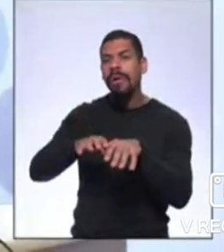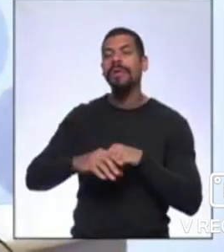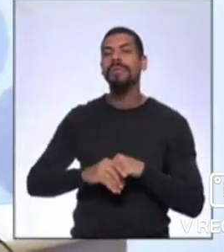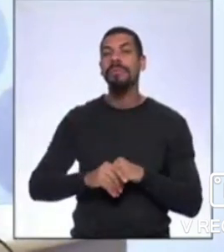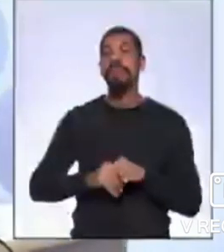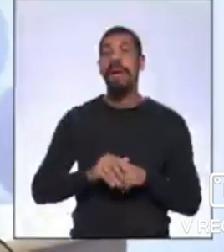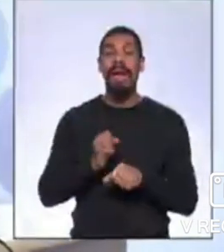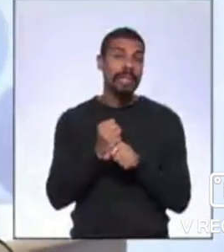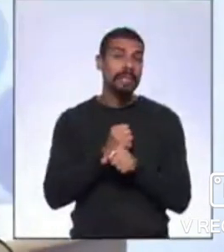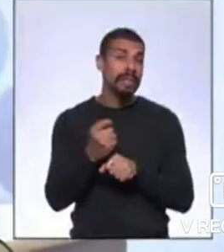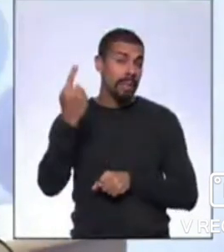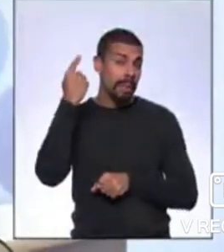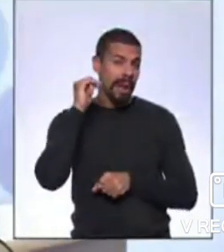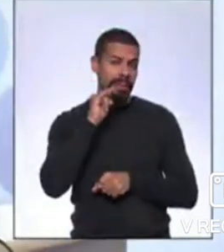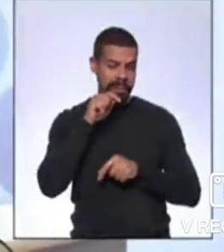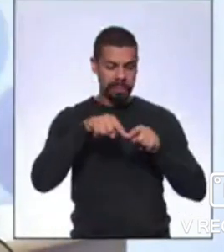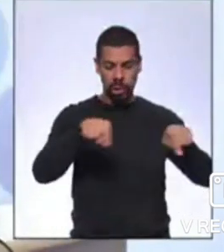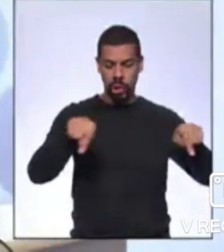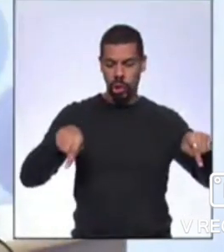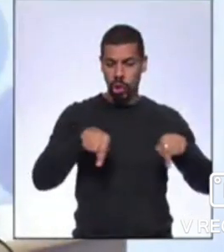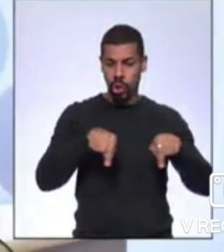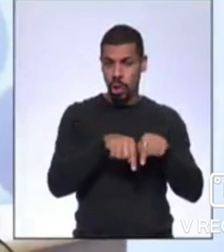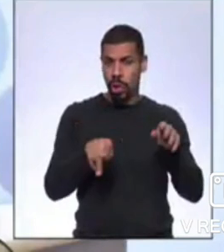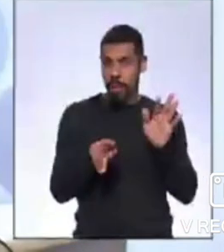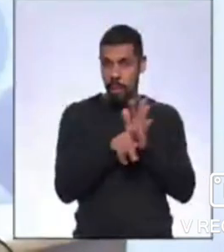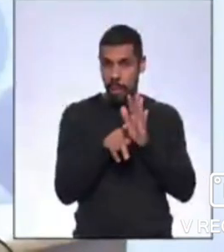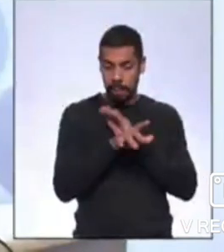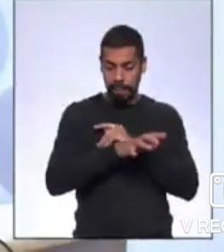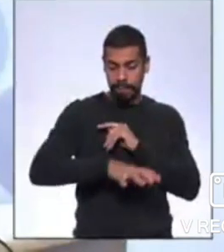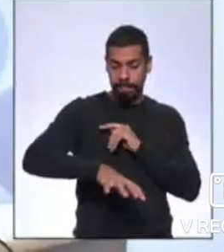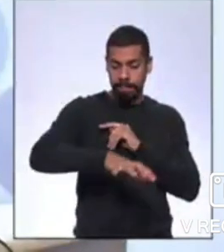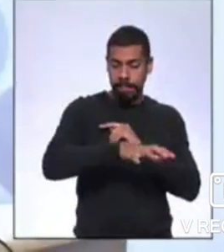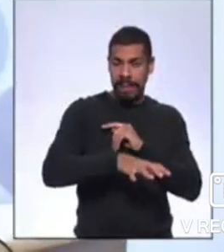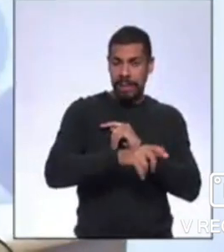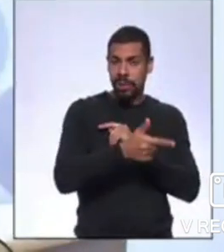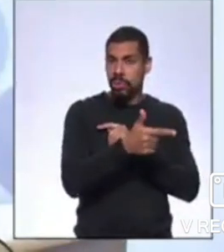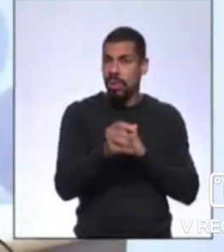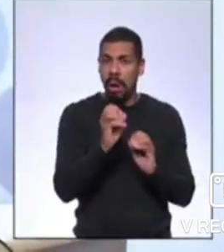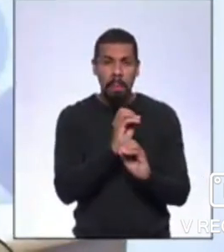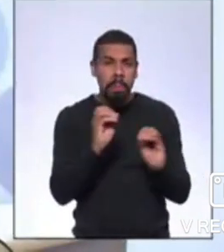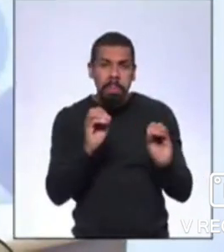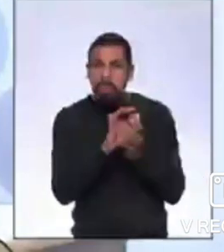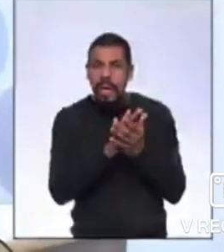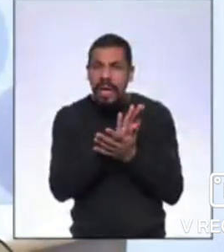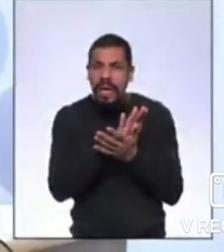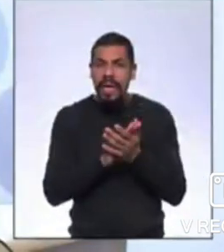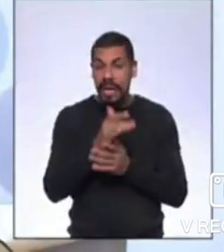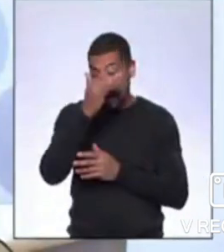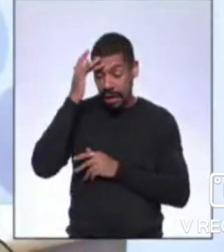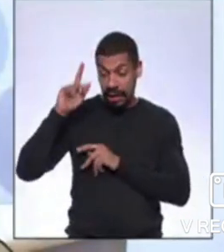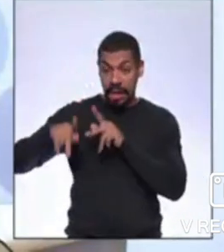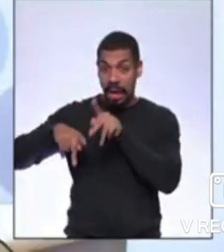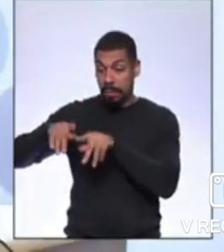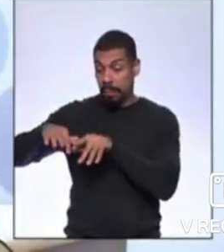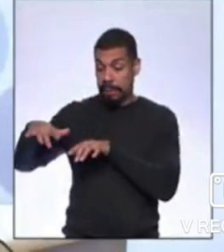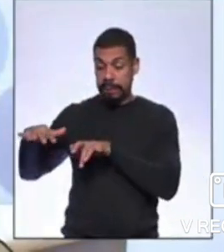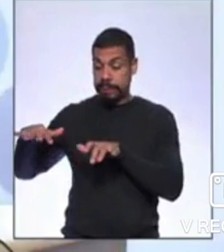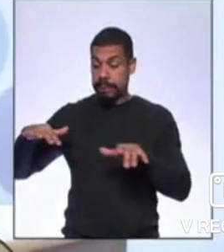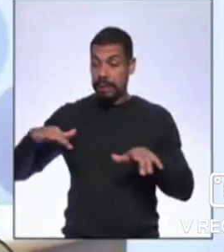no mundo antigo. Se tem um território que está ali meio abandonado, que está desocupado, e se entende que aquele